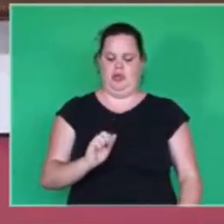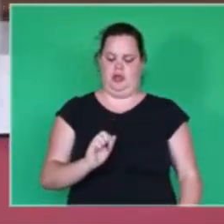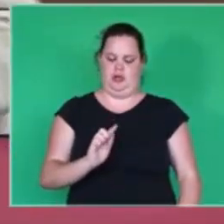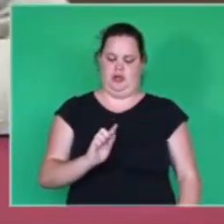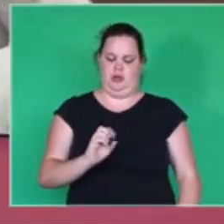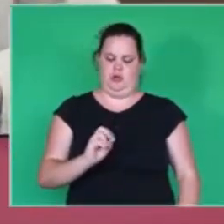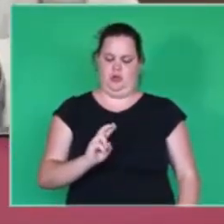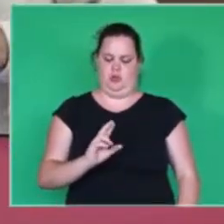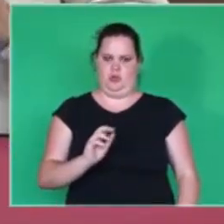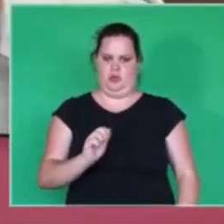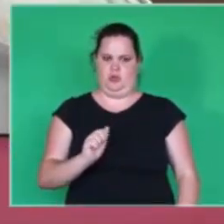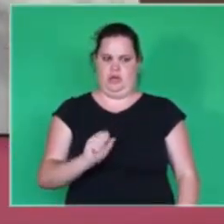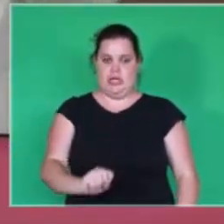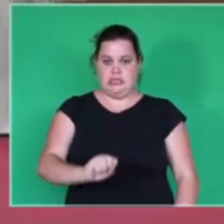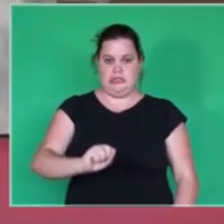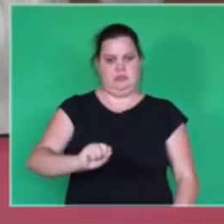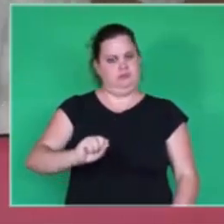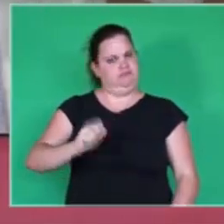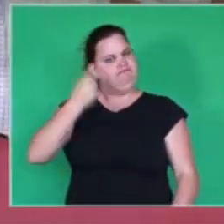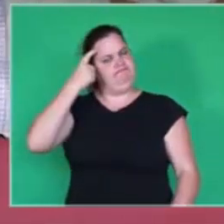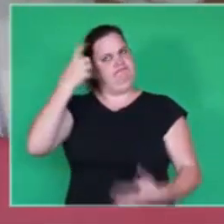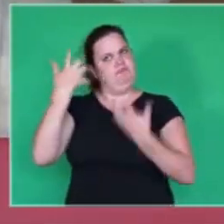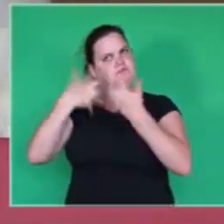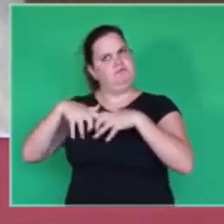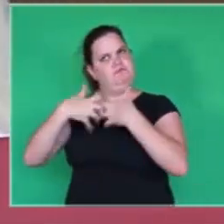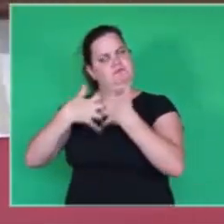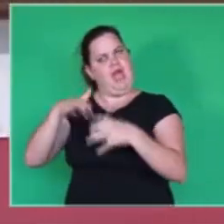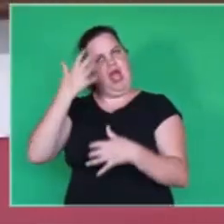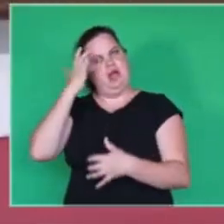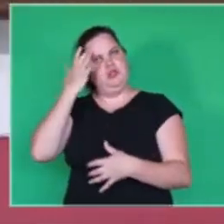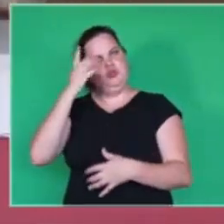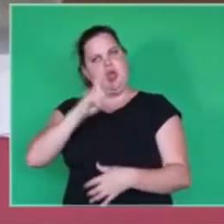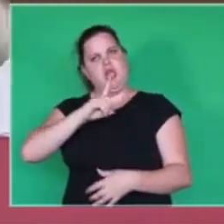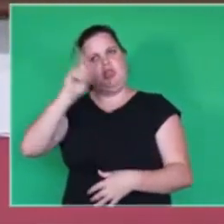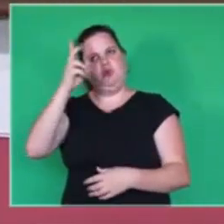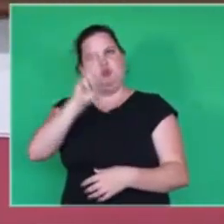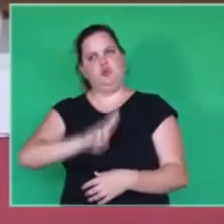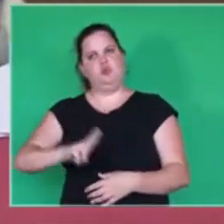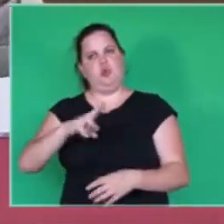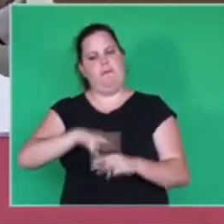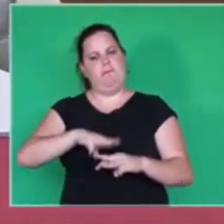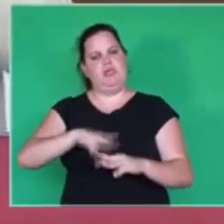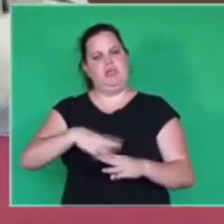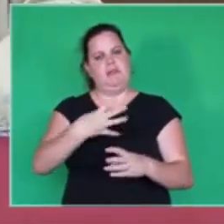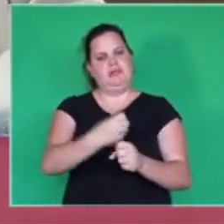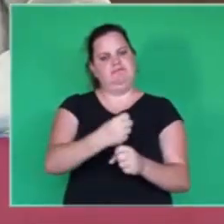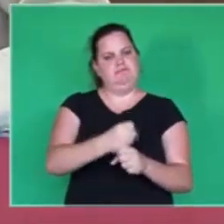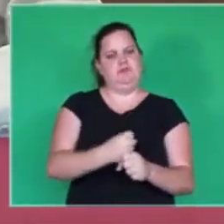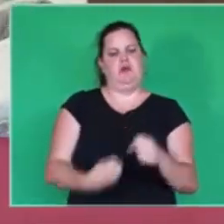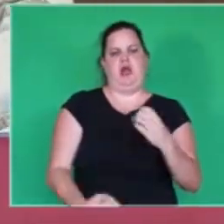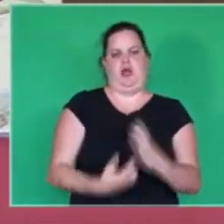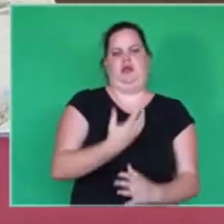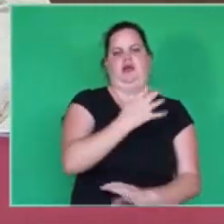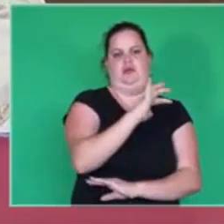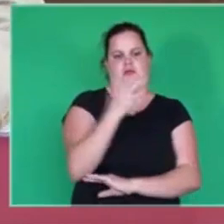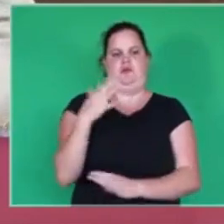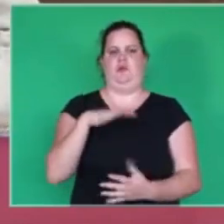então ele pensava no mundo, tudo era a cosmologia, ele não estava preocupado com o homem.